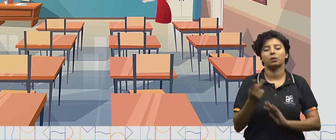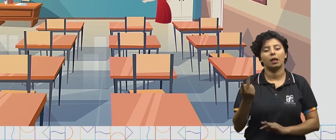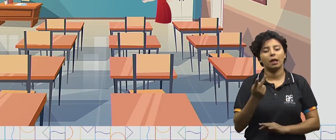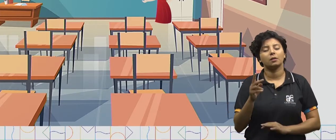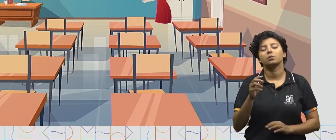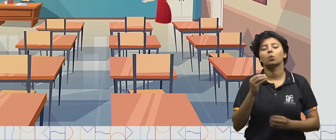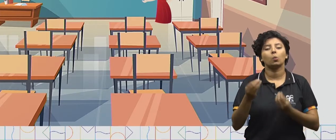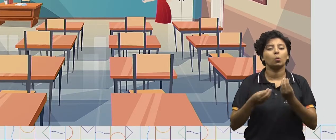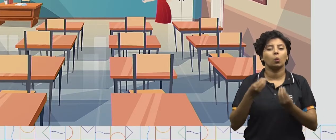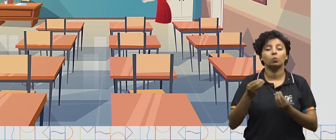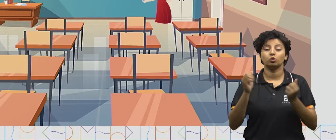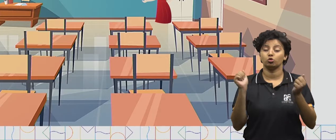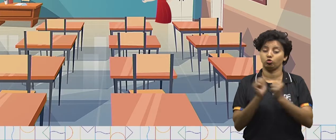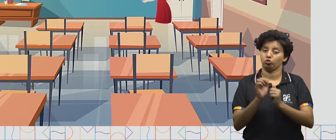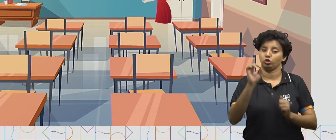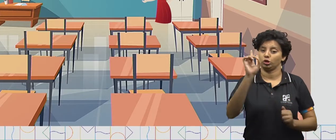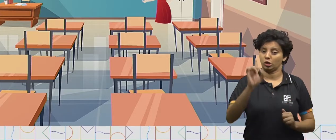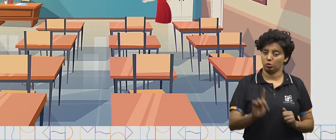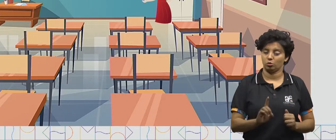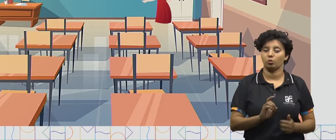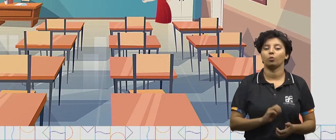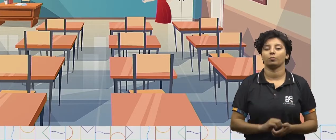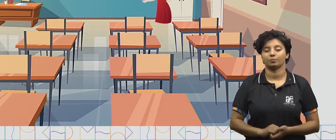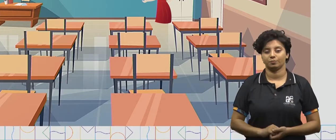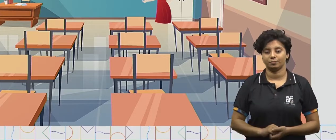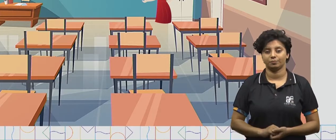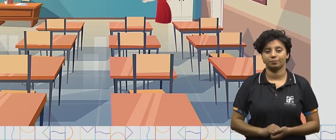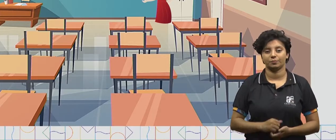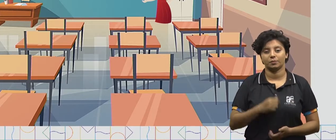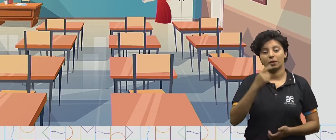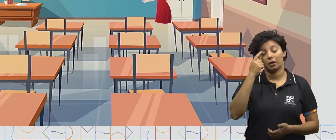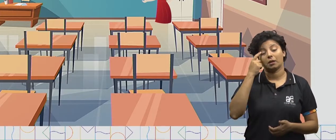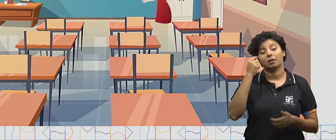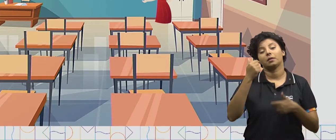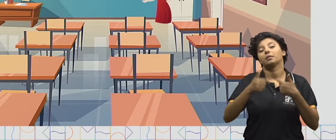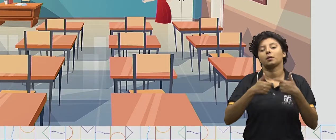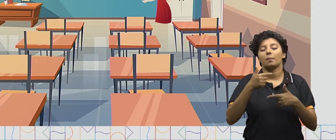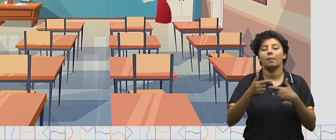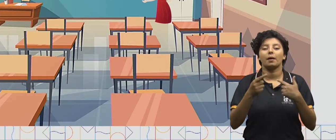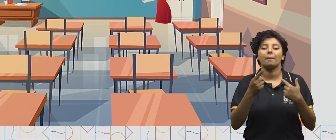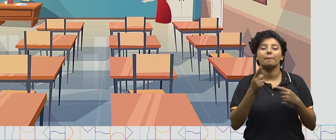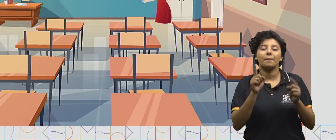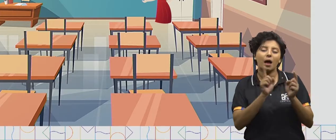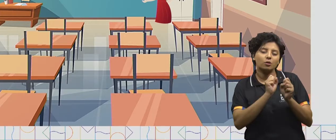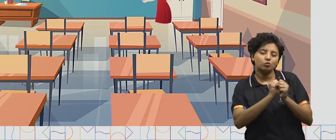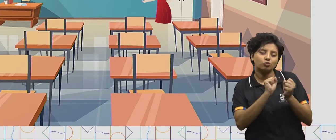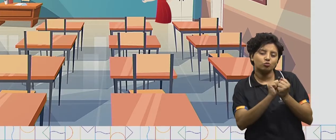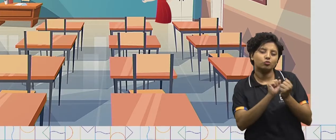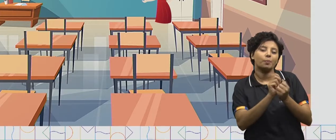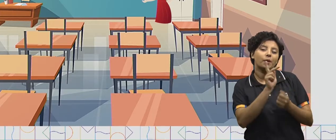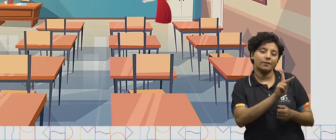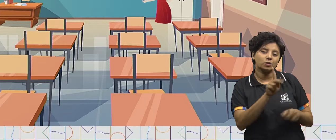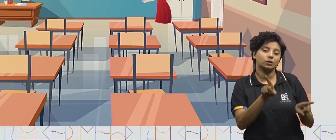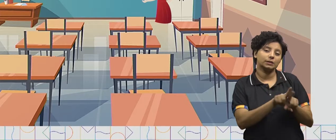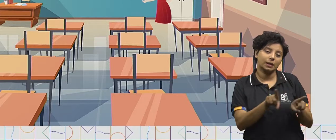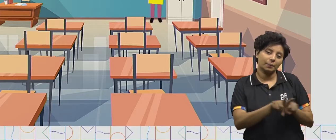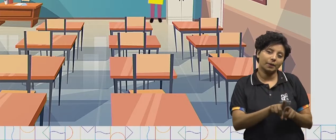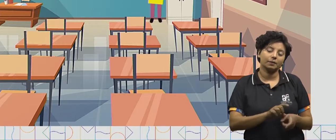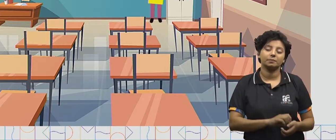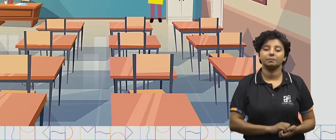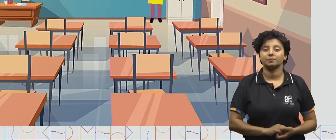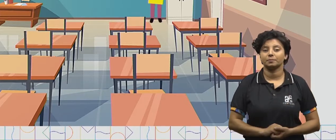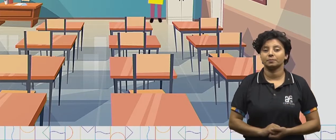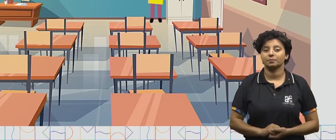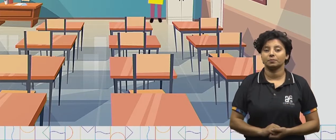atua juntamente com o diretor ou diretora da escola e trabalha bem pertinho dos professores e estudantes.